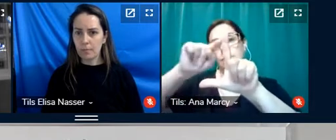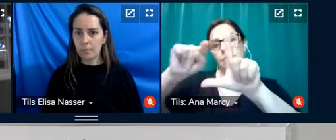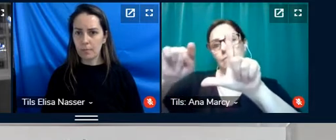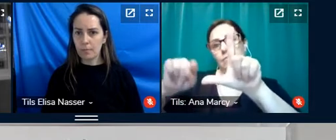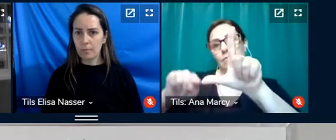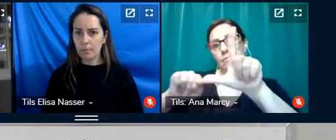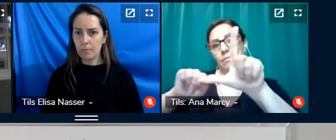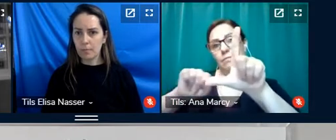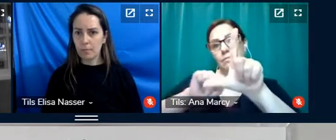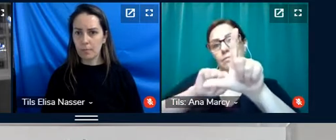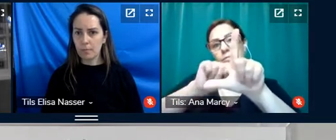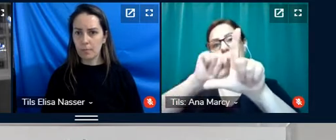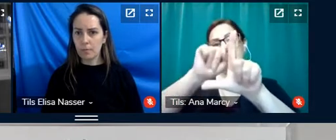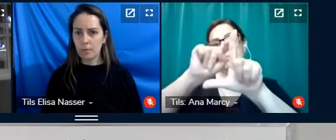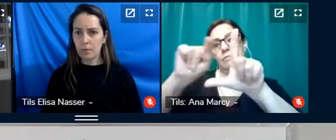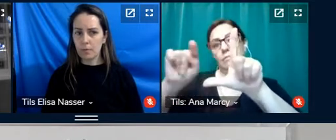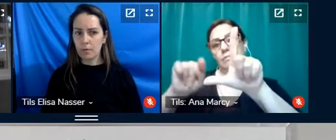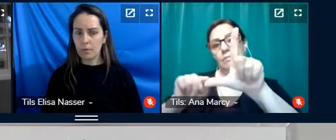Por que não?